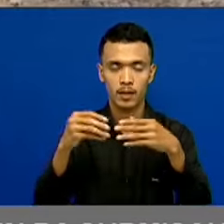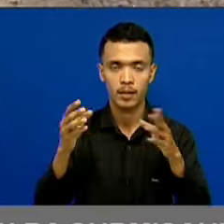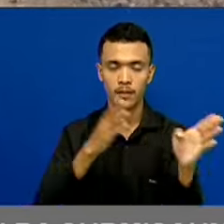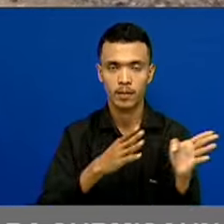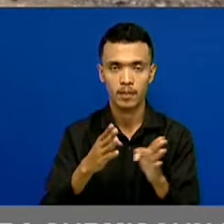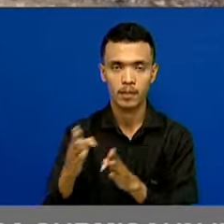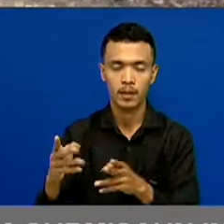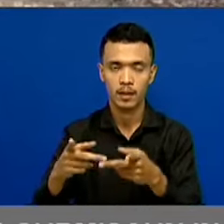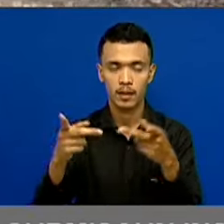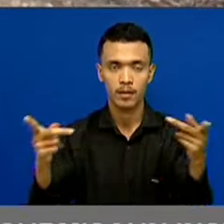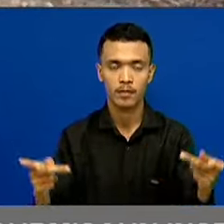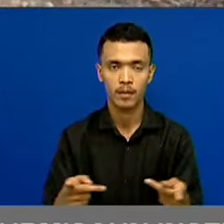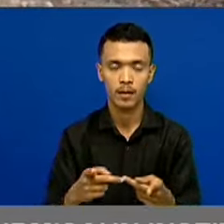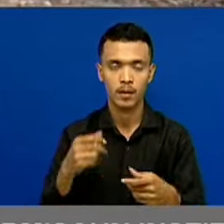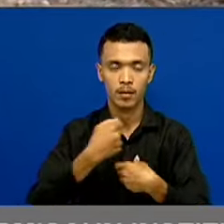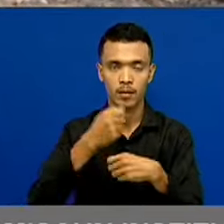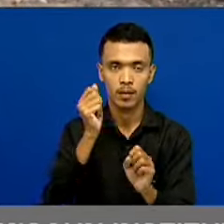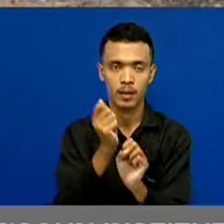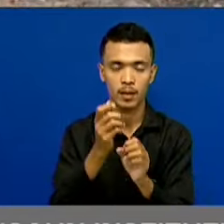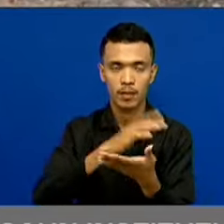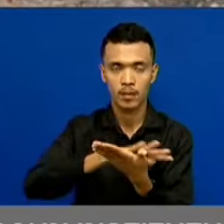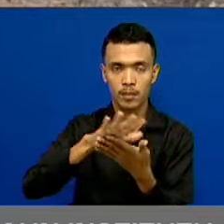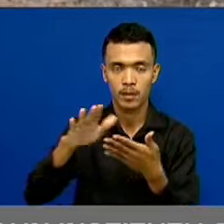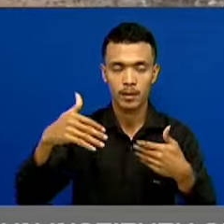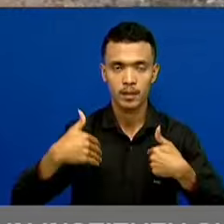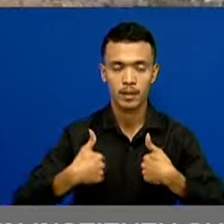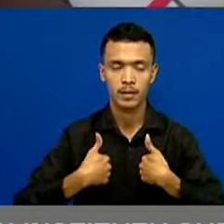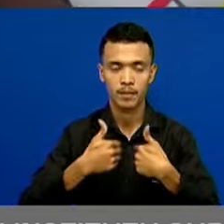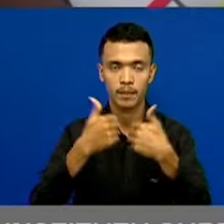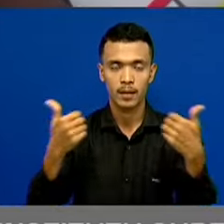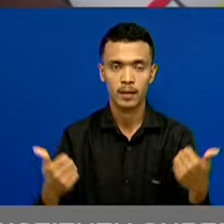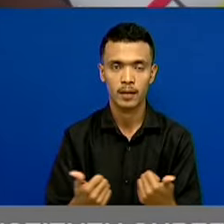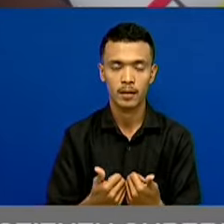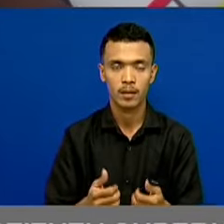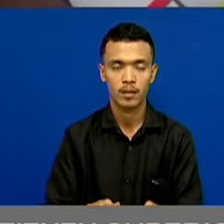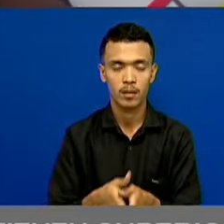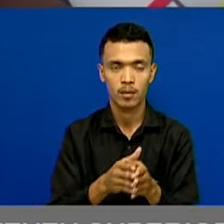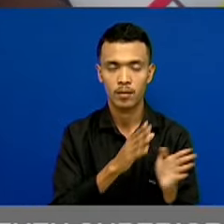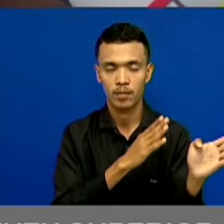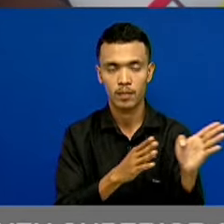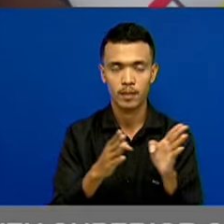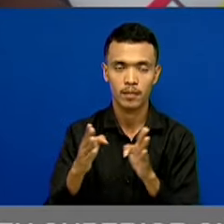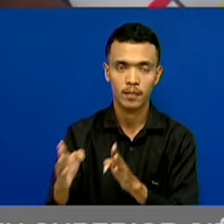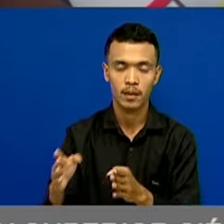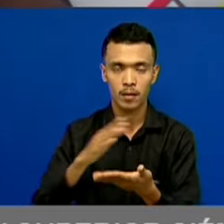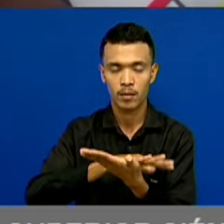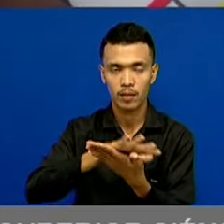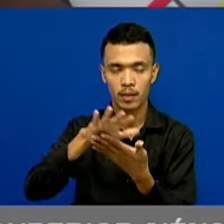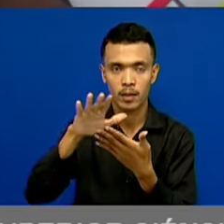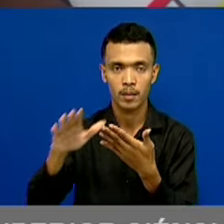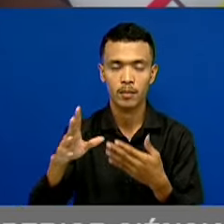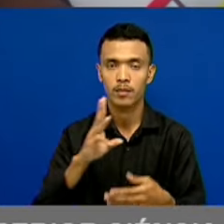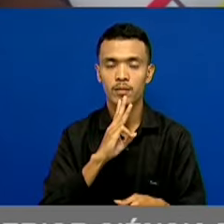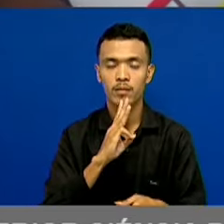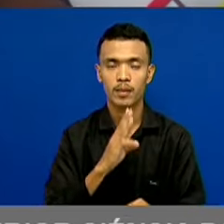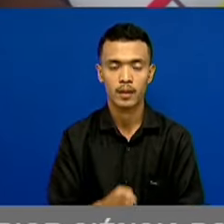a Shira nia área, o de halo limpeza, e a ida nia bairro, no organiza PLE, o de hamos,